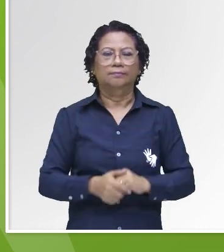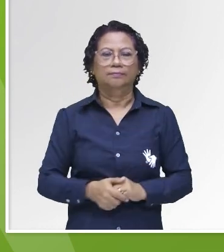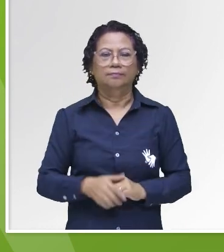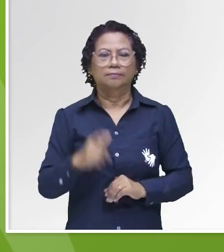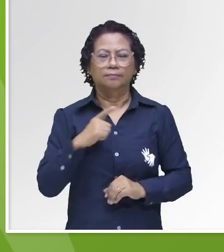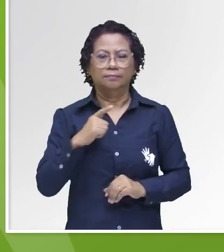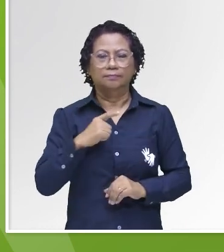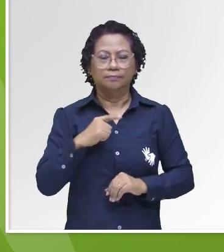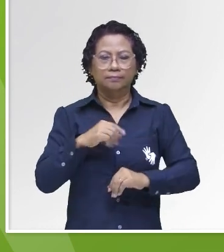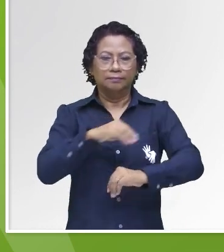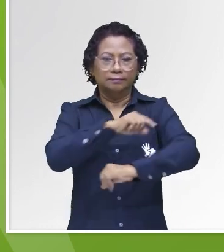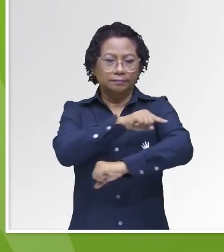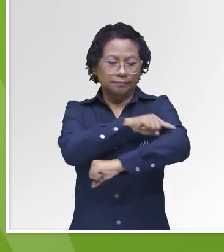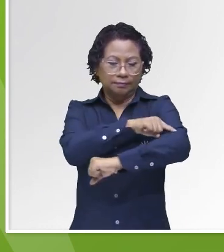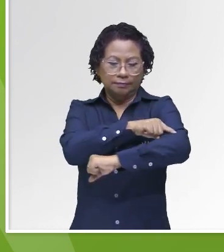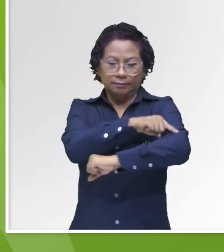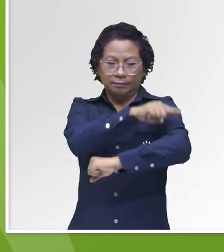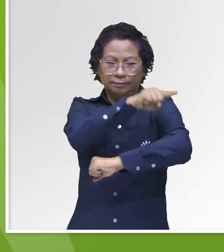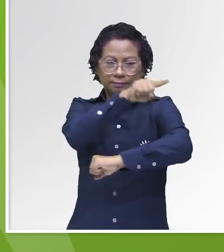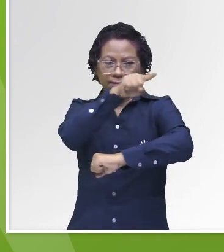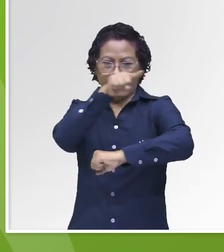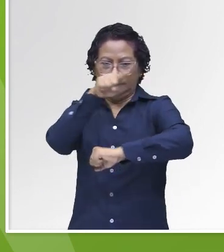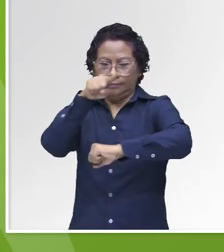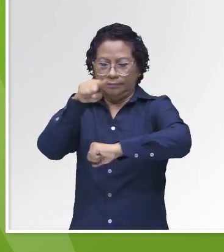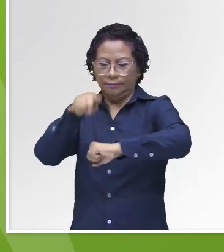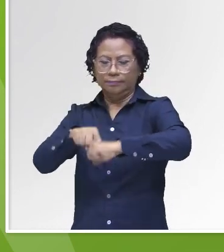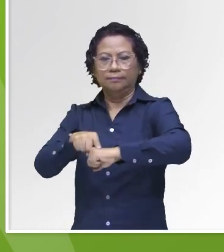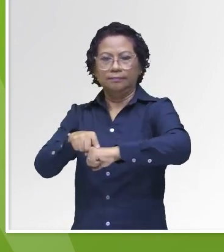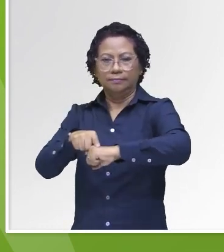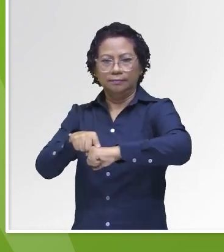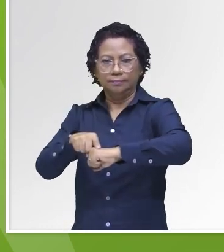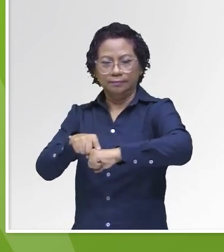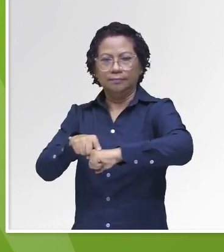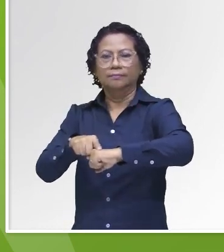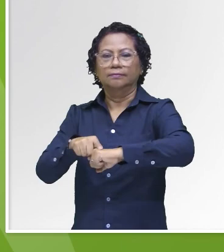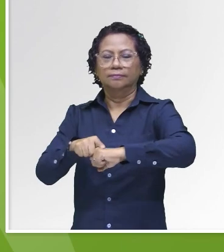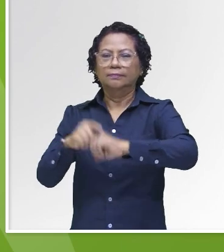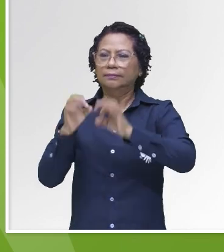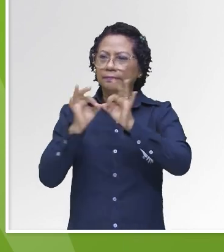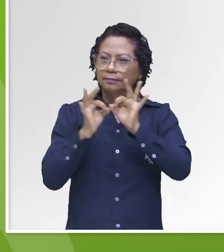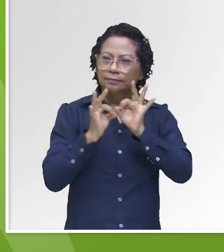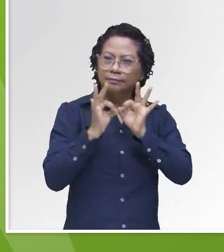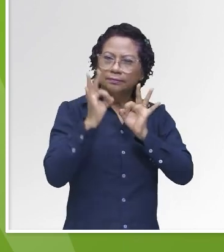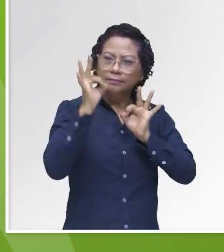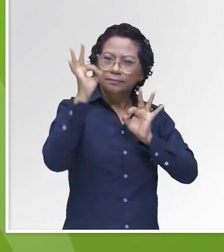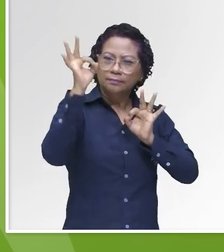maior alcance. Como ela tem o maior alcance, o ângulo que ela